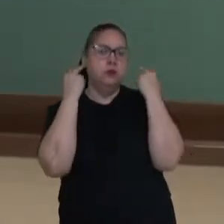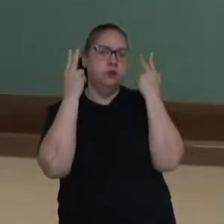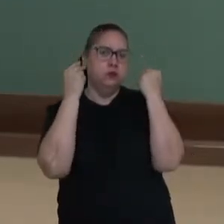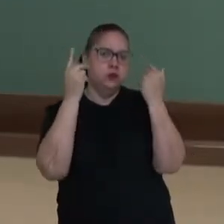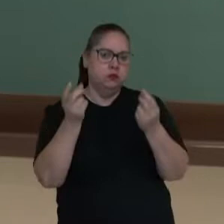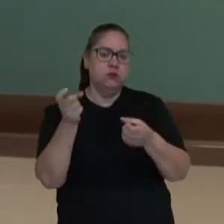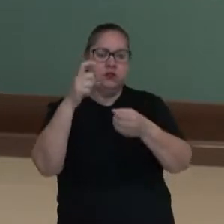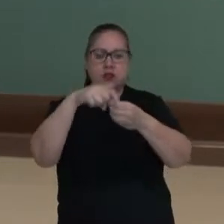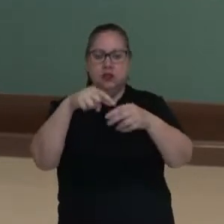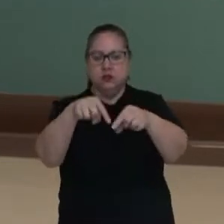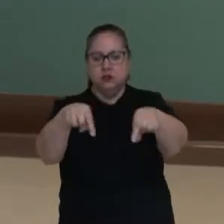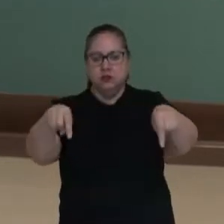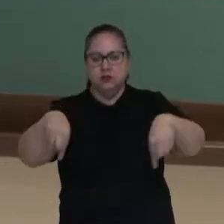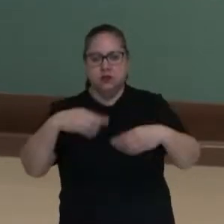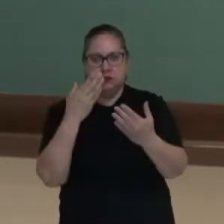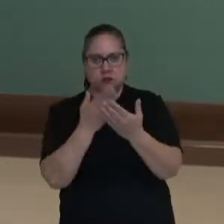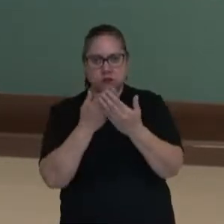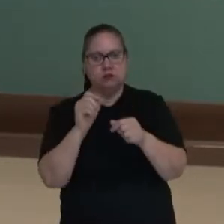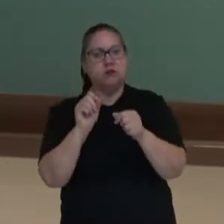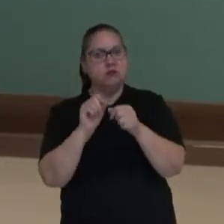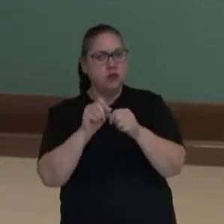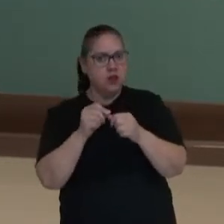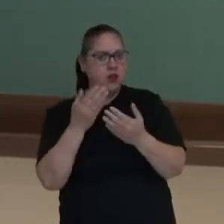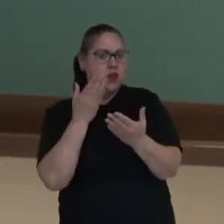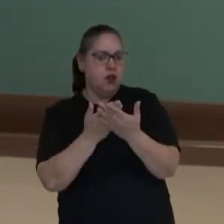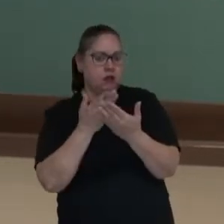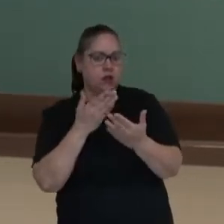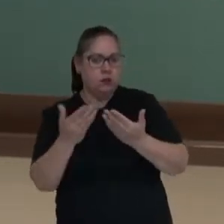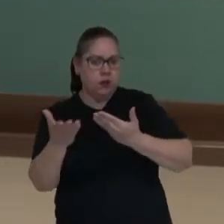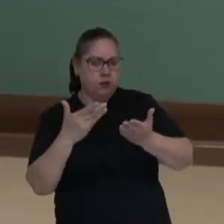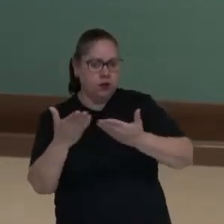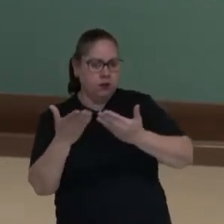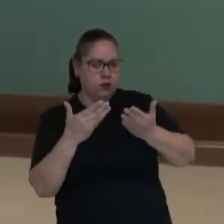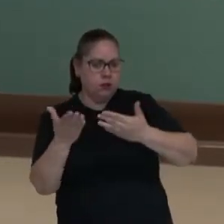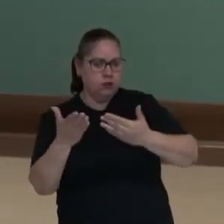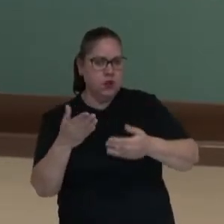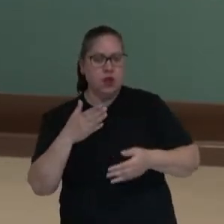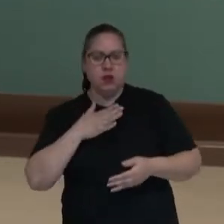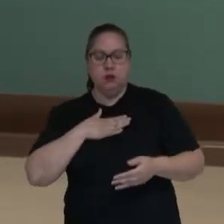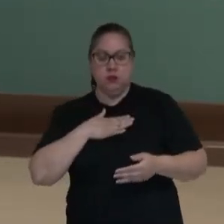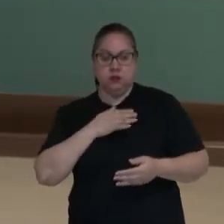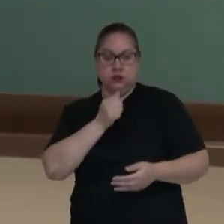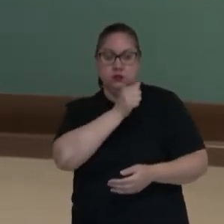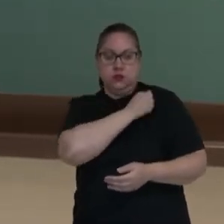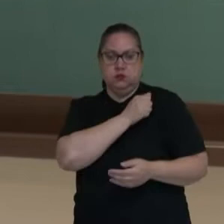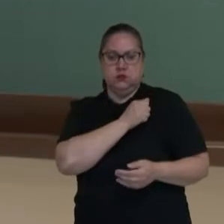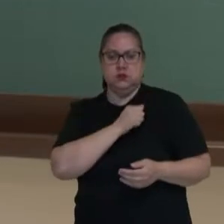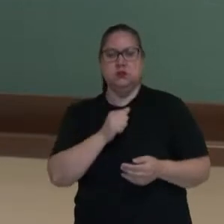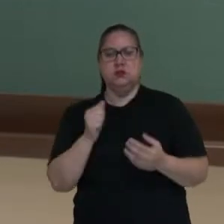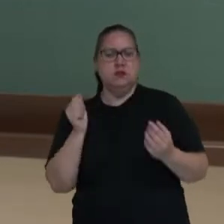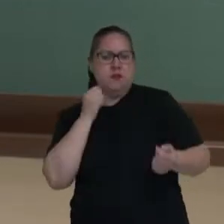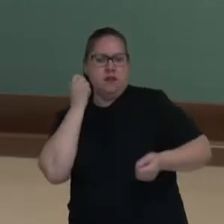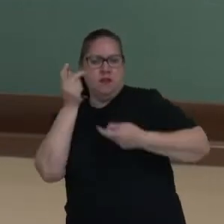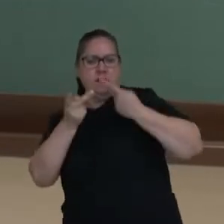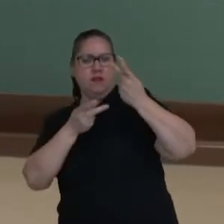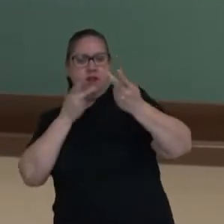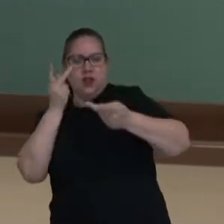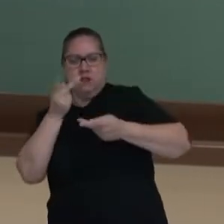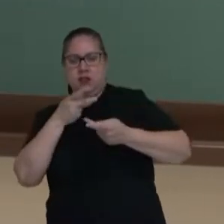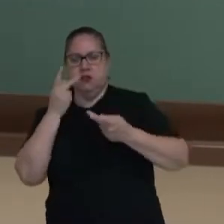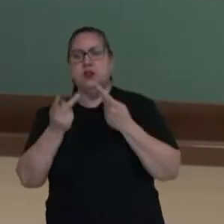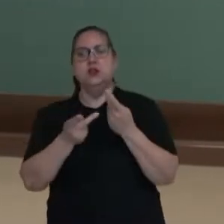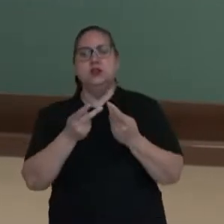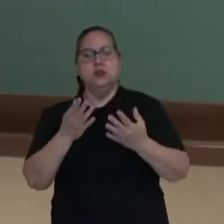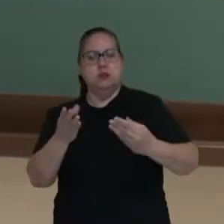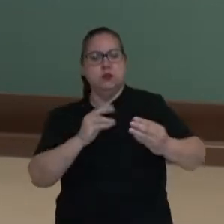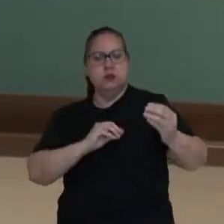dentro da sala de aula a gente faça aulas com debate, né? Inclusive meus alunos adoram. Professora, vamos debater, vamos debate. E isso aí